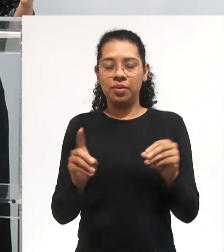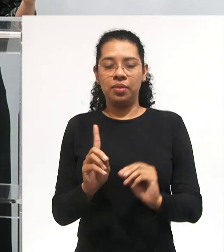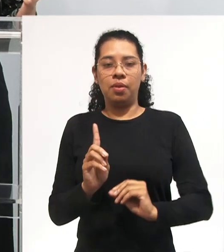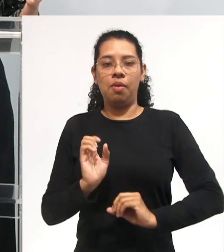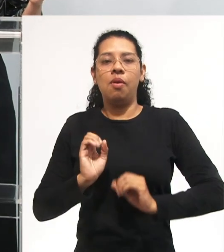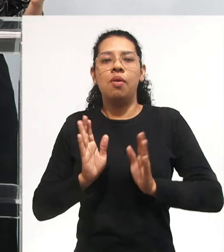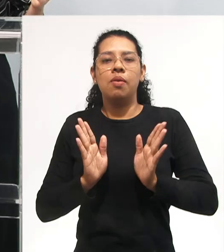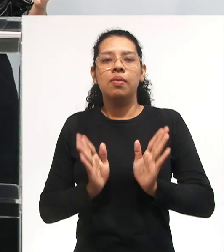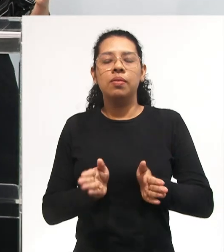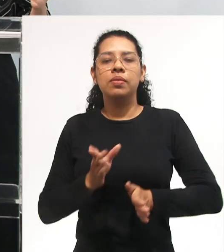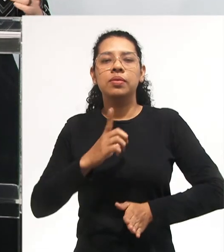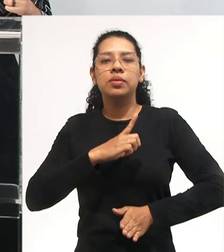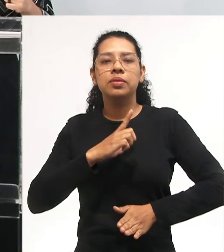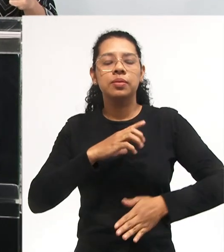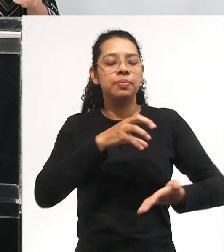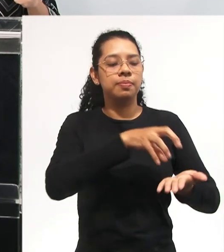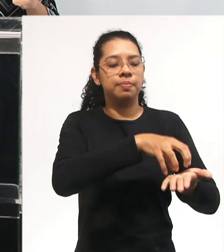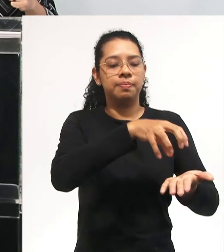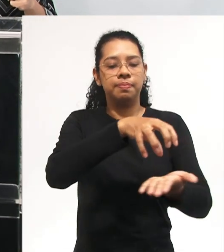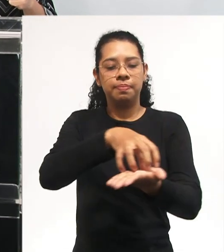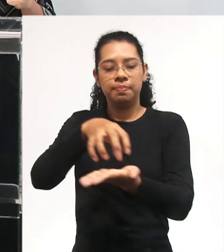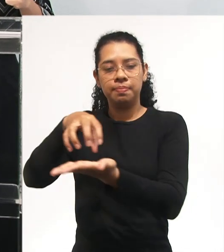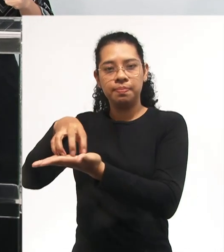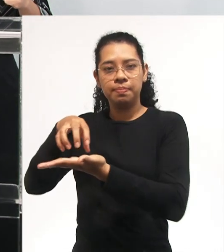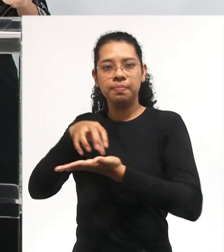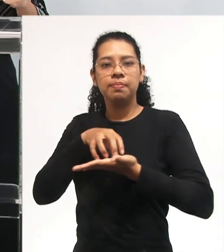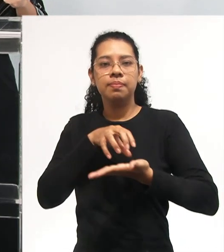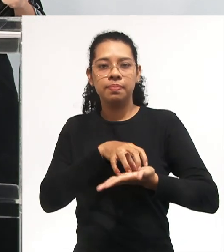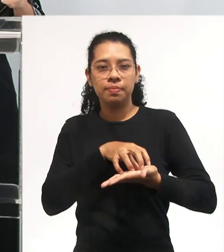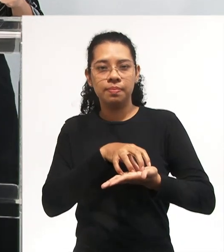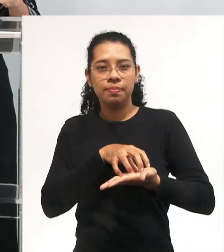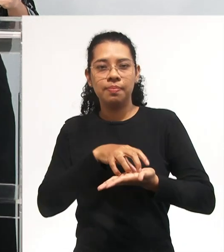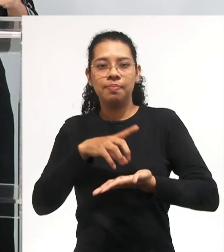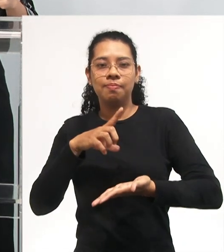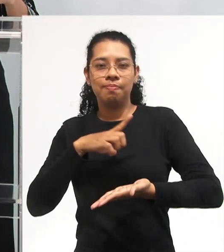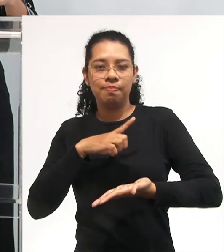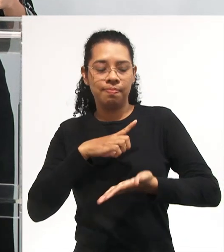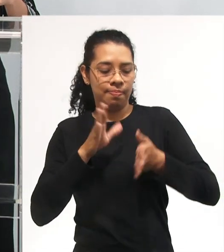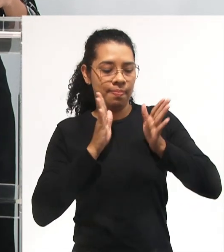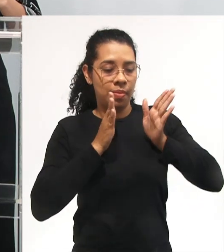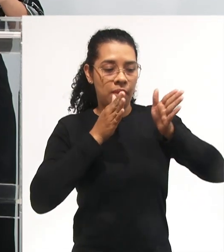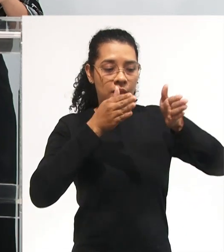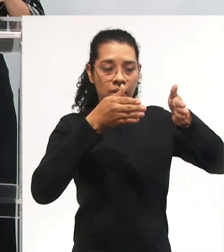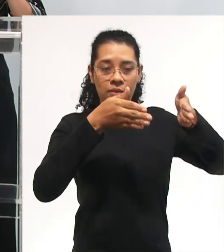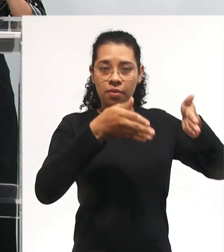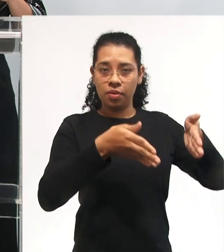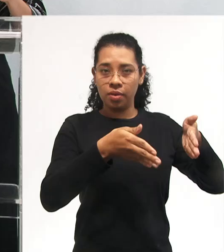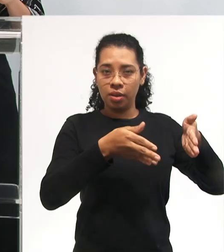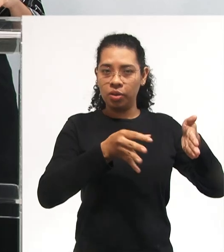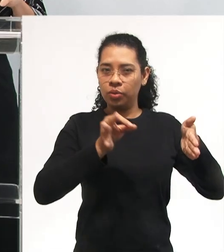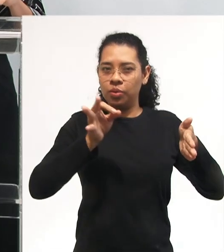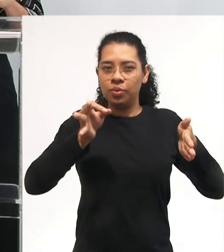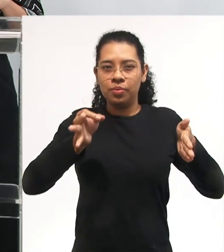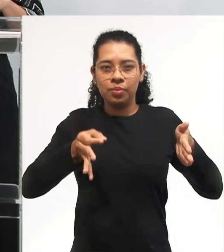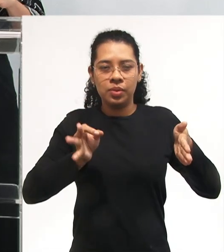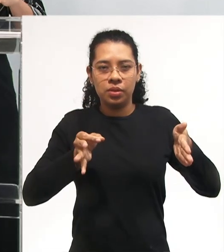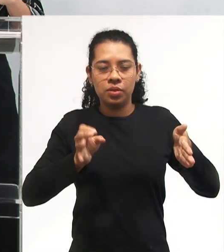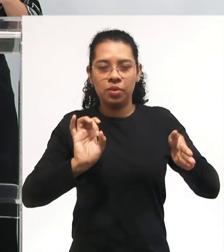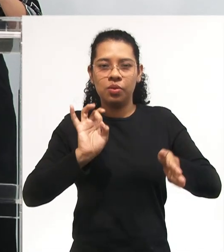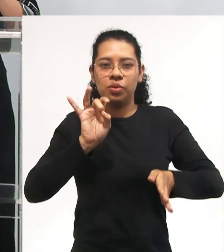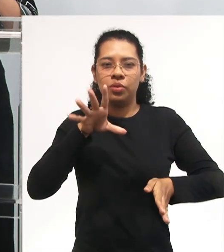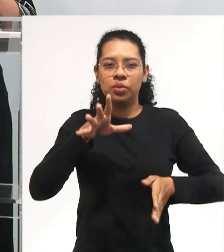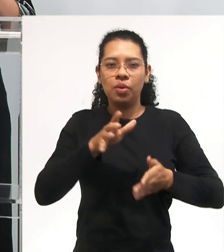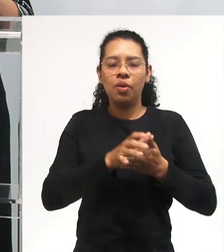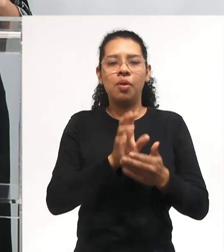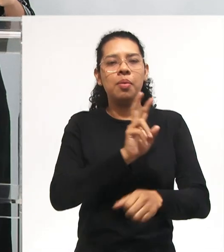organizações, algumas ainda trabalham focadas no departamento de pessoal, só para cumprir as questões